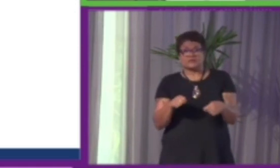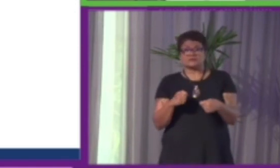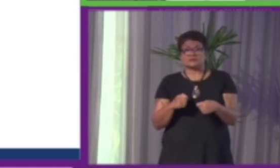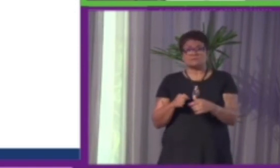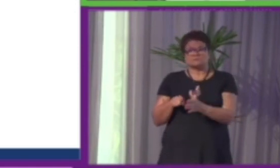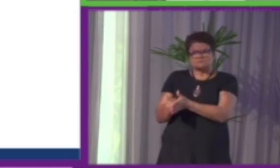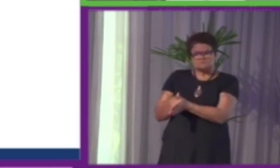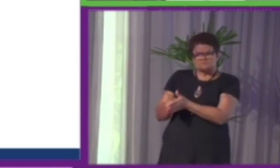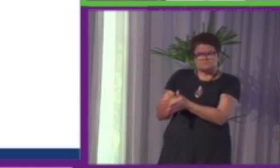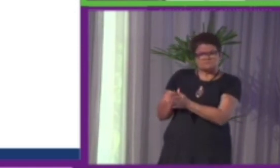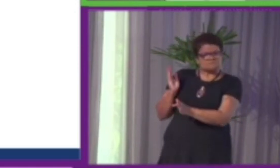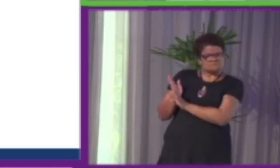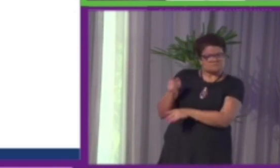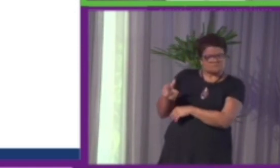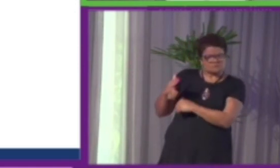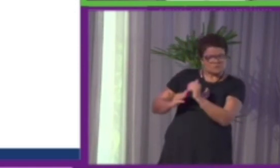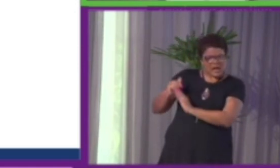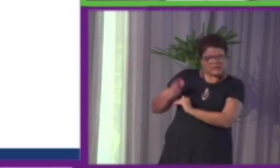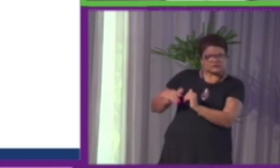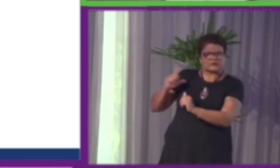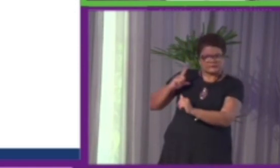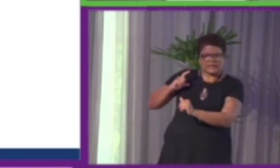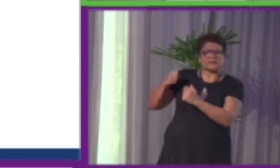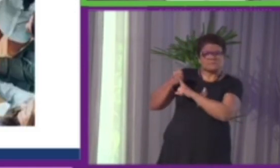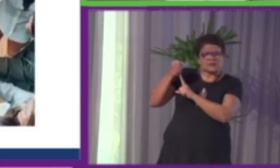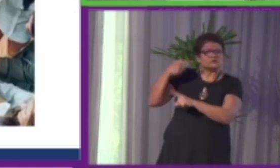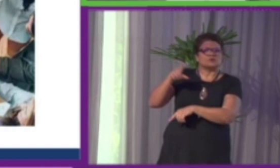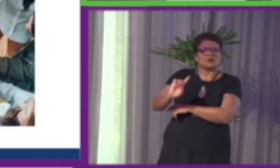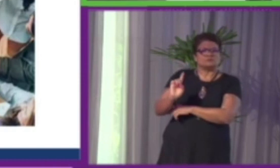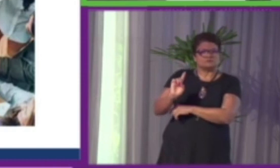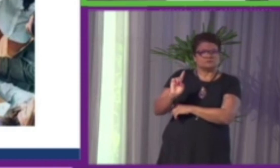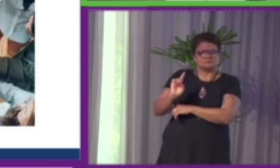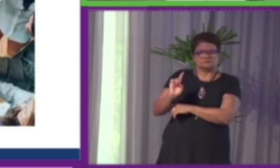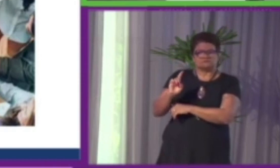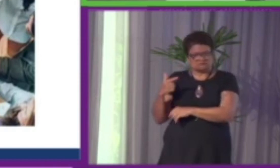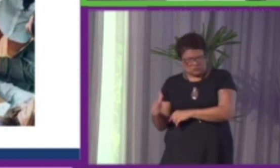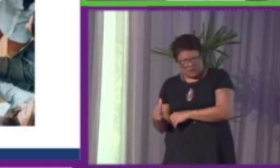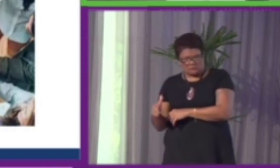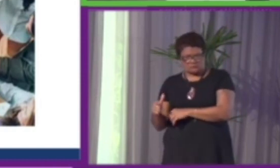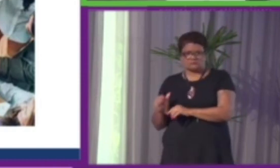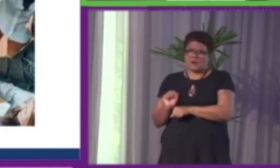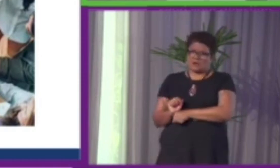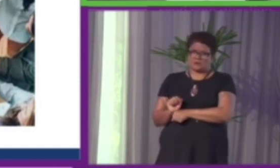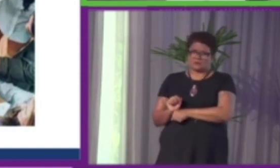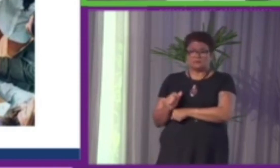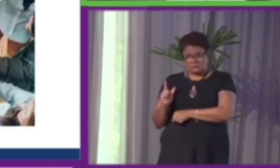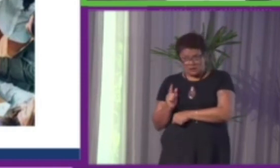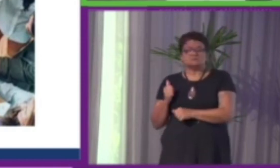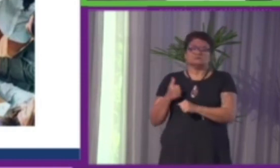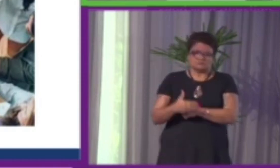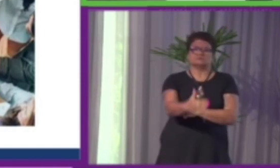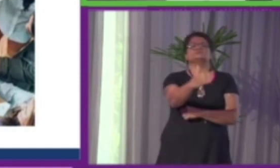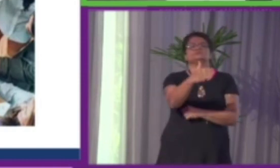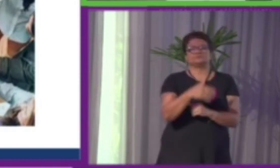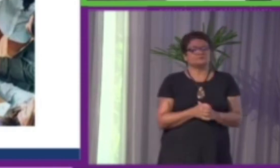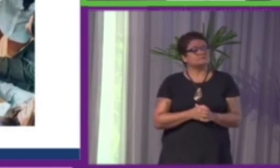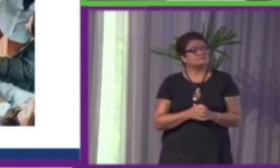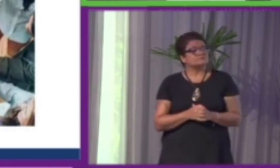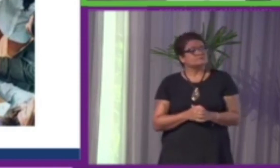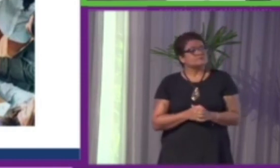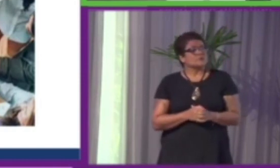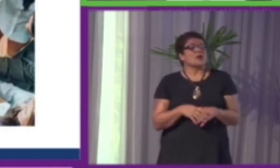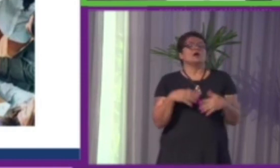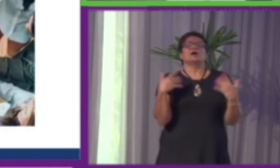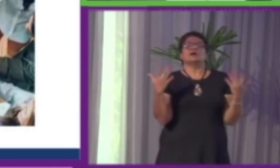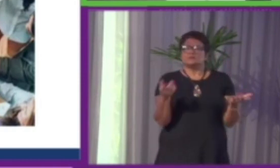isso, na prática, tem impacto ou não, para a gente poder seguir adiante. Concluindo, a gente pode voltar e tentar entrar em mais